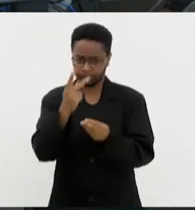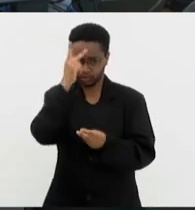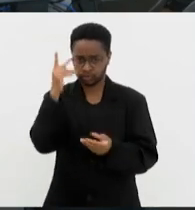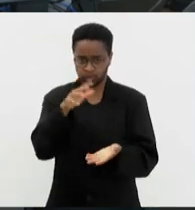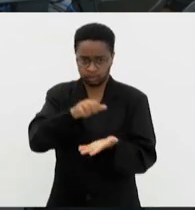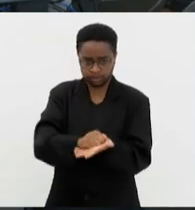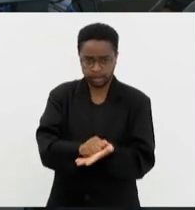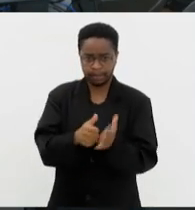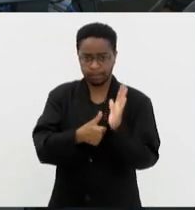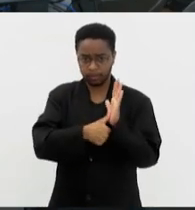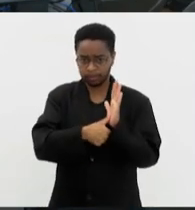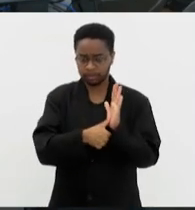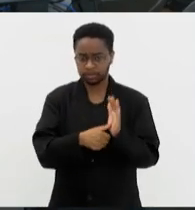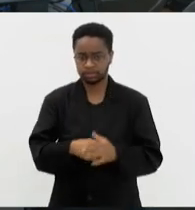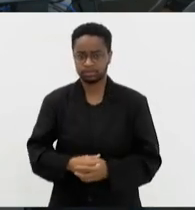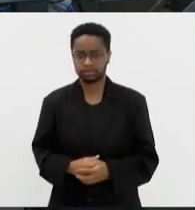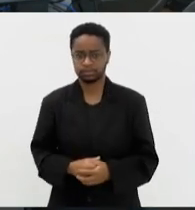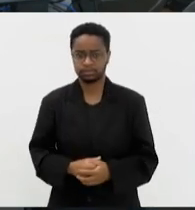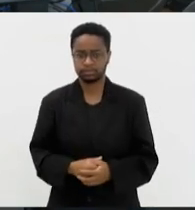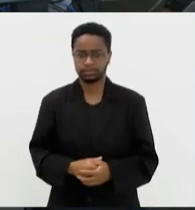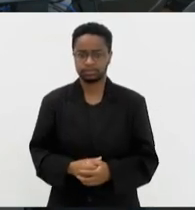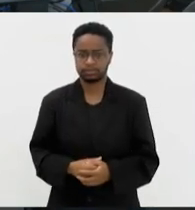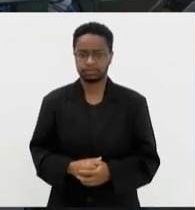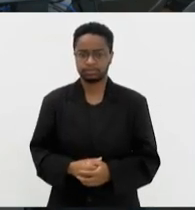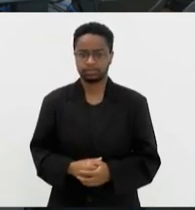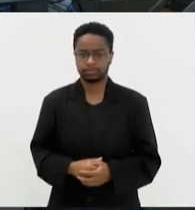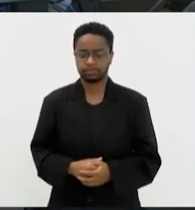cadastro da biometria?